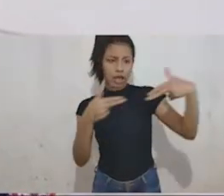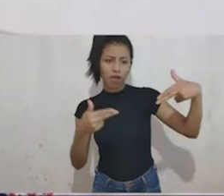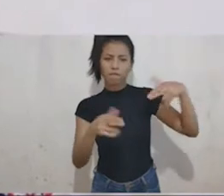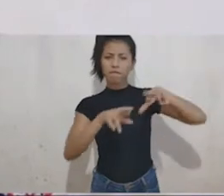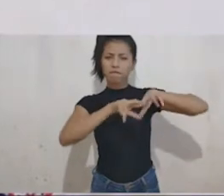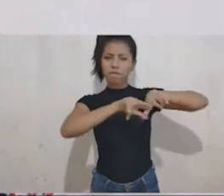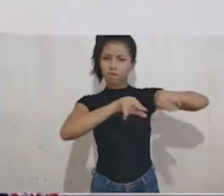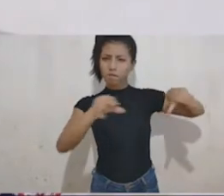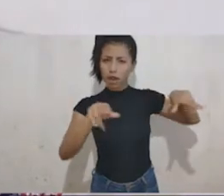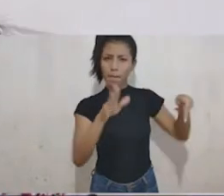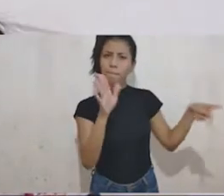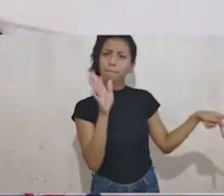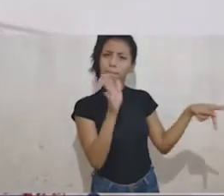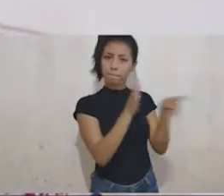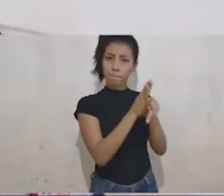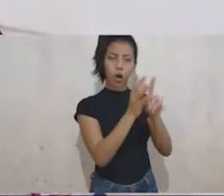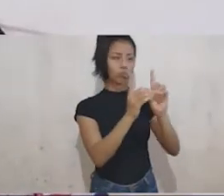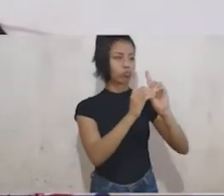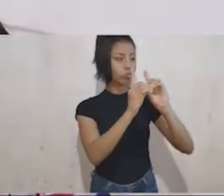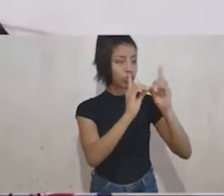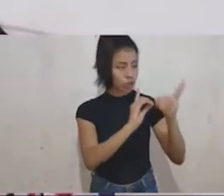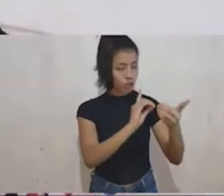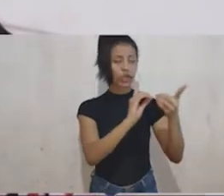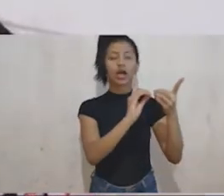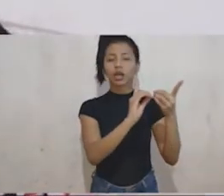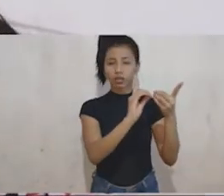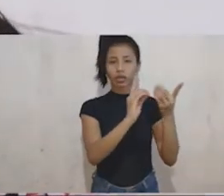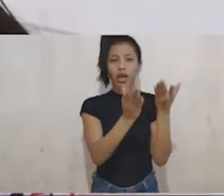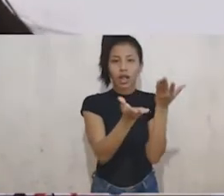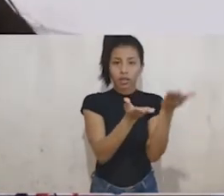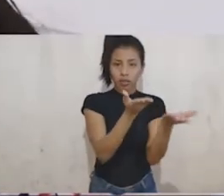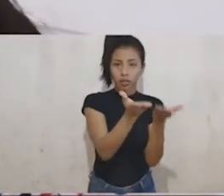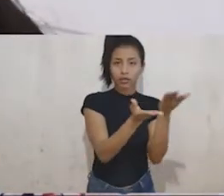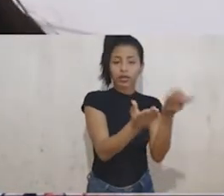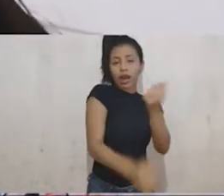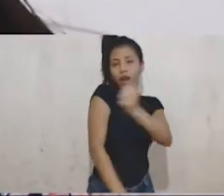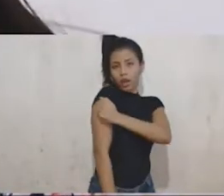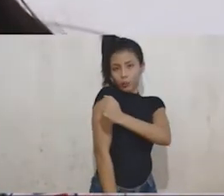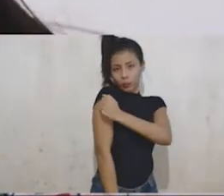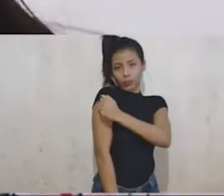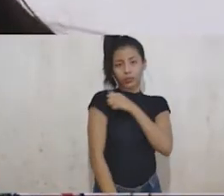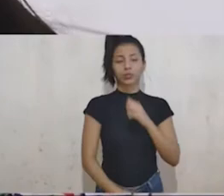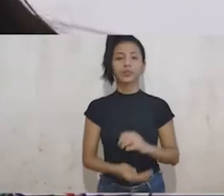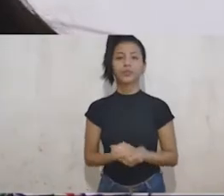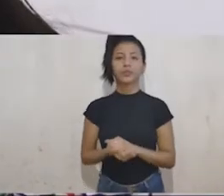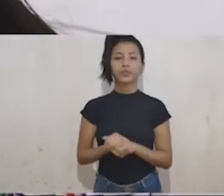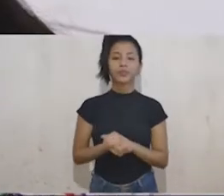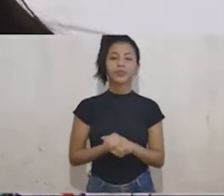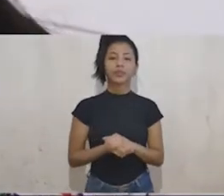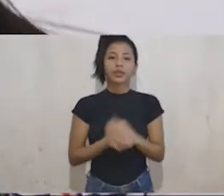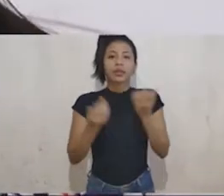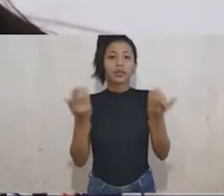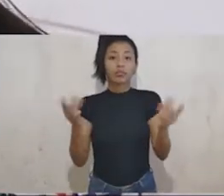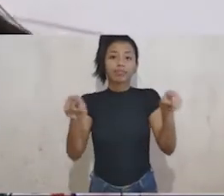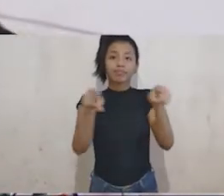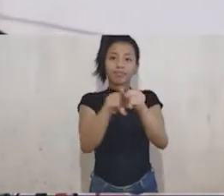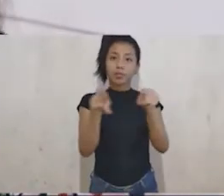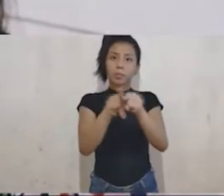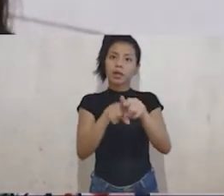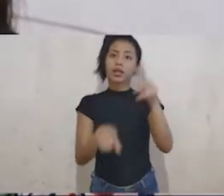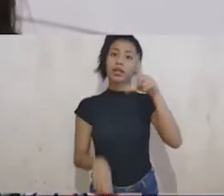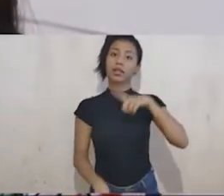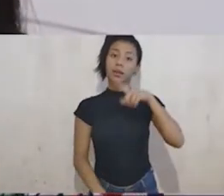materiais, didáticos para atender a necessidade desses meninos. E com isso temos também